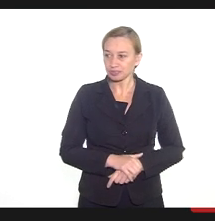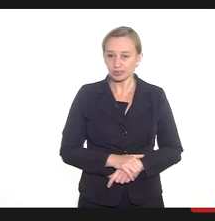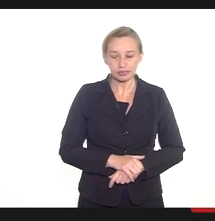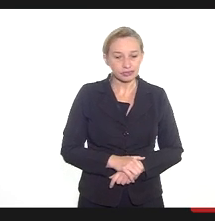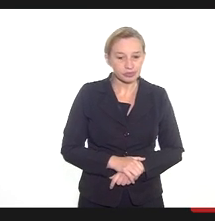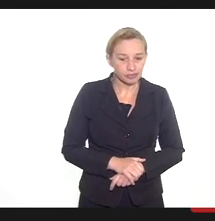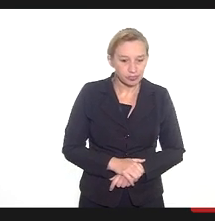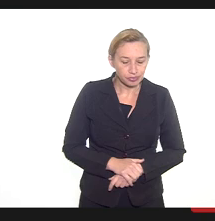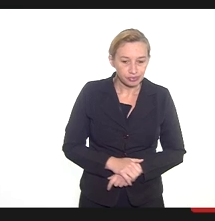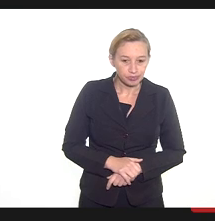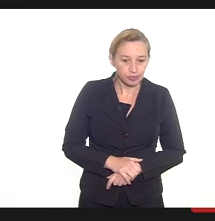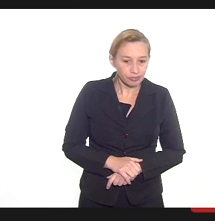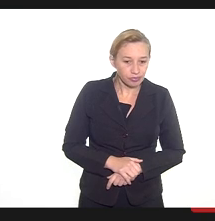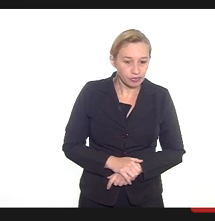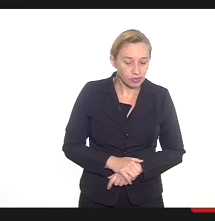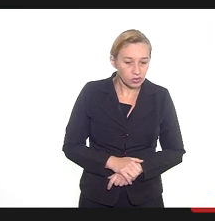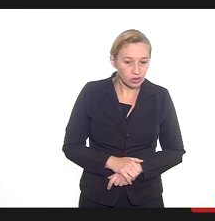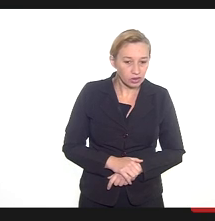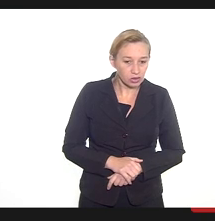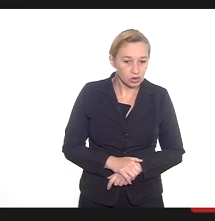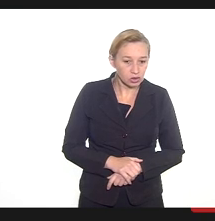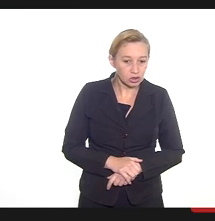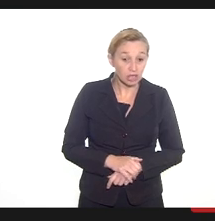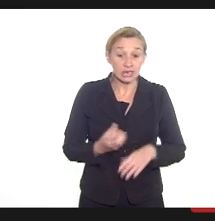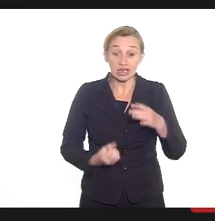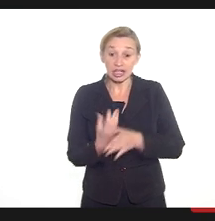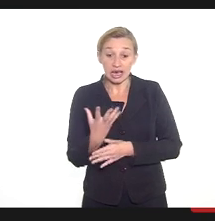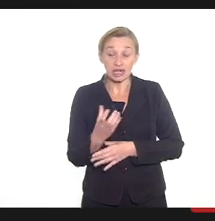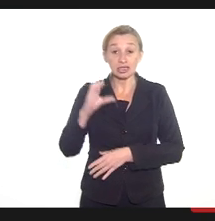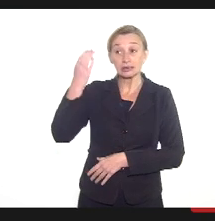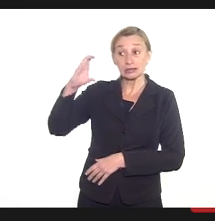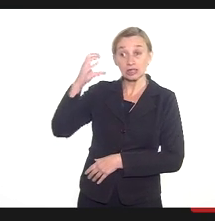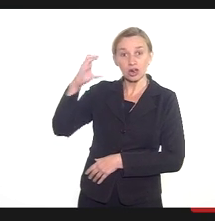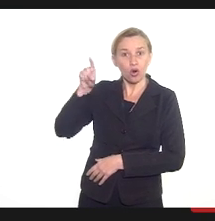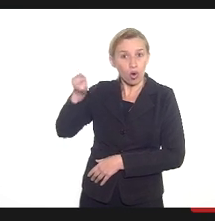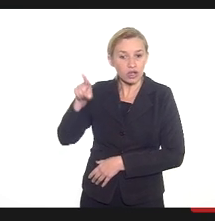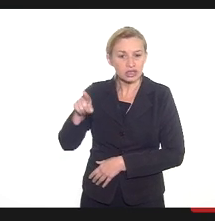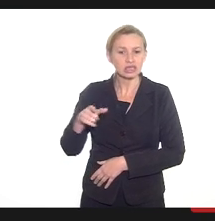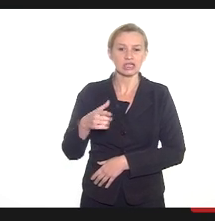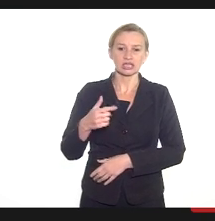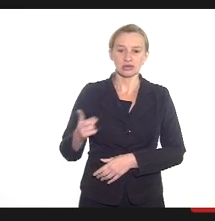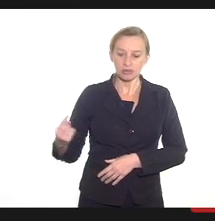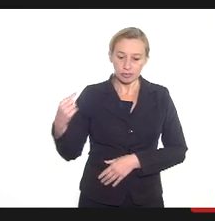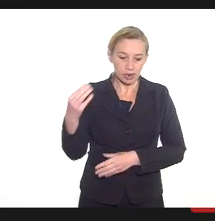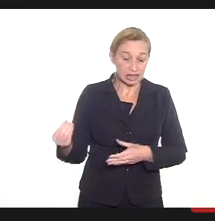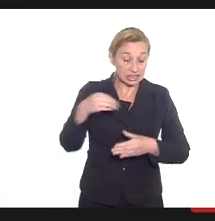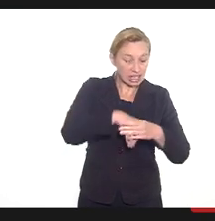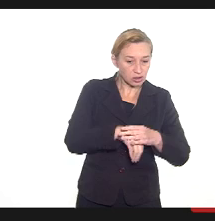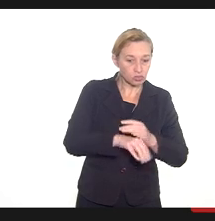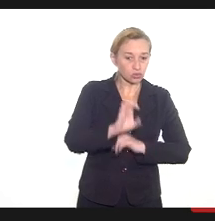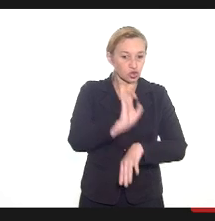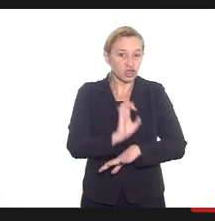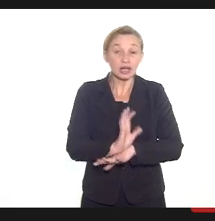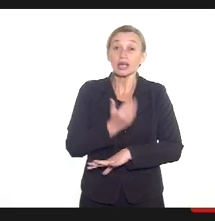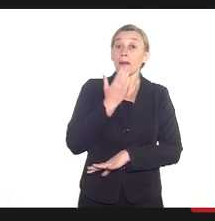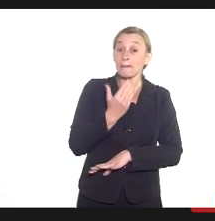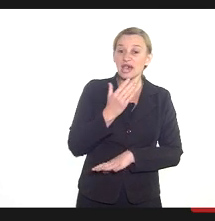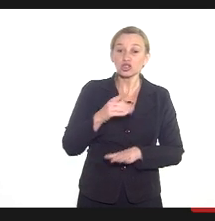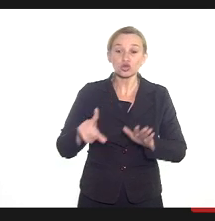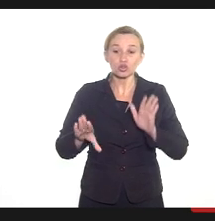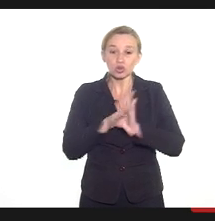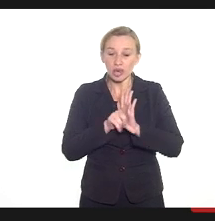uma lei que foi implantada em Niterói, que a gente traga para dentro do Estado. Eu penso que todas as